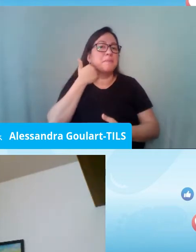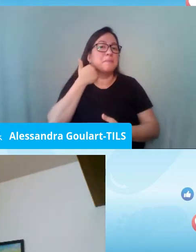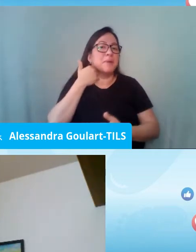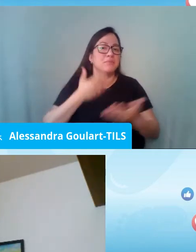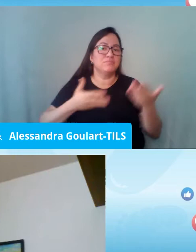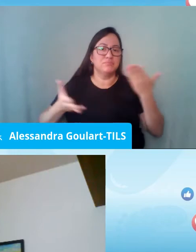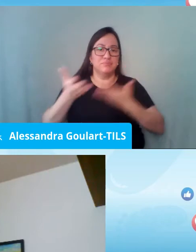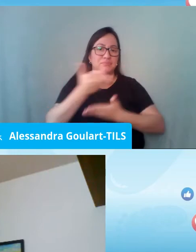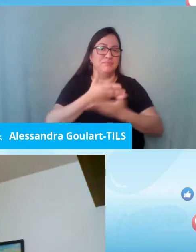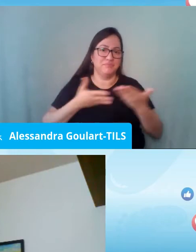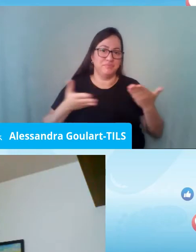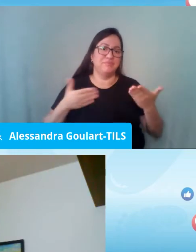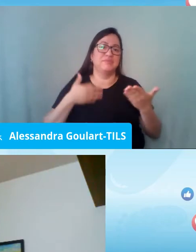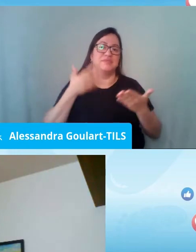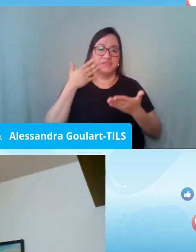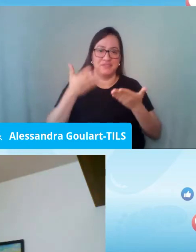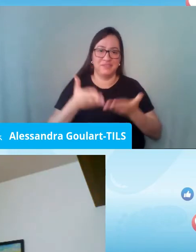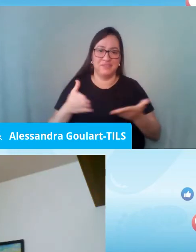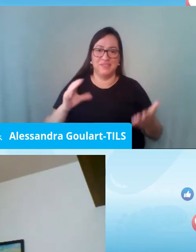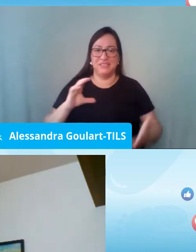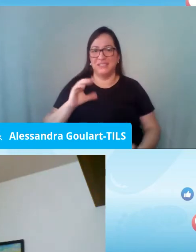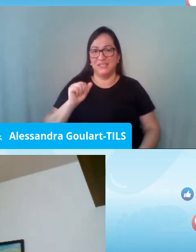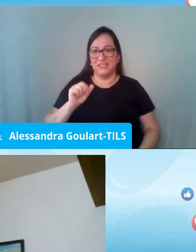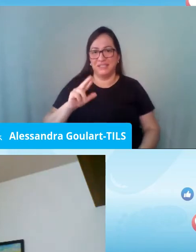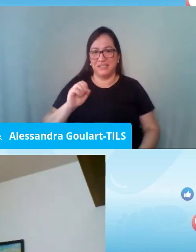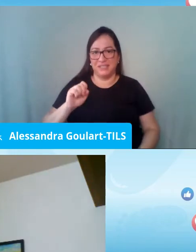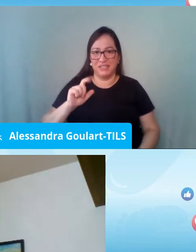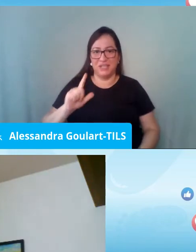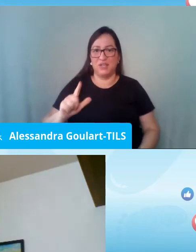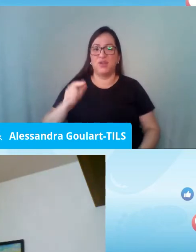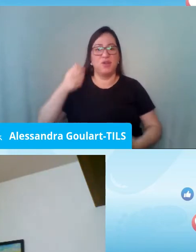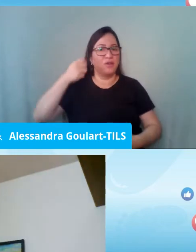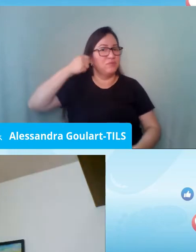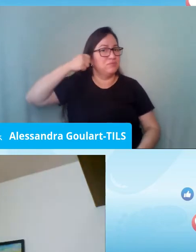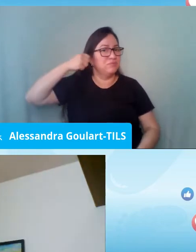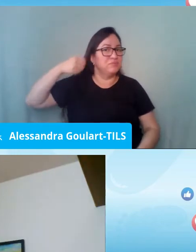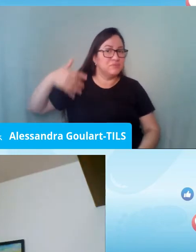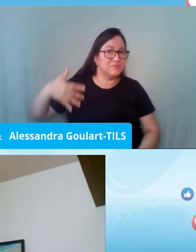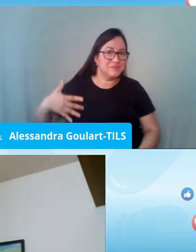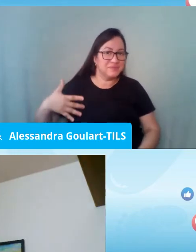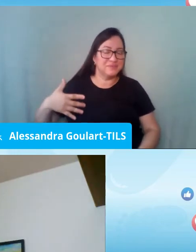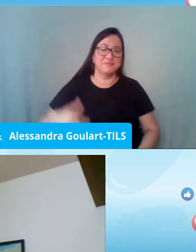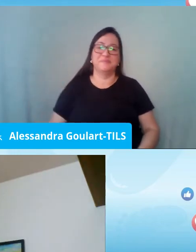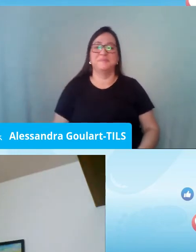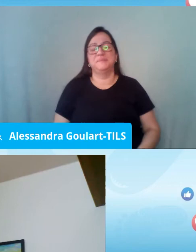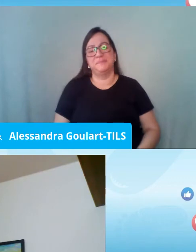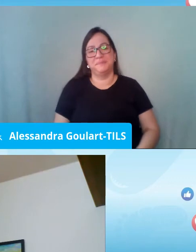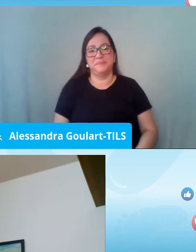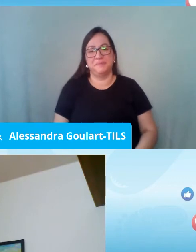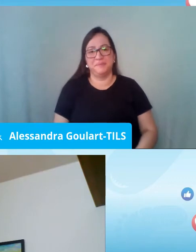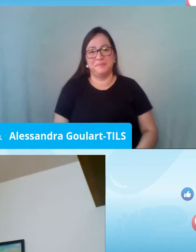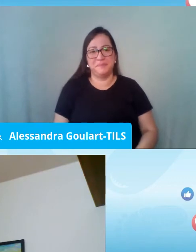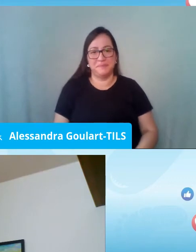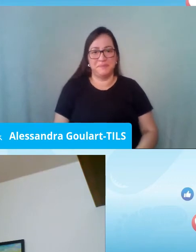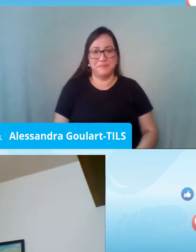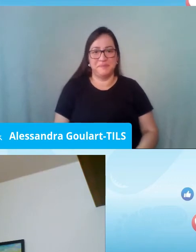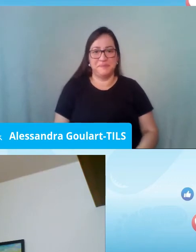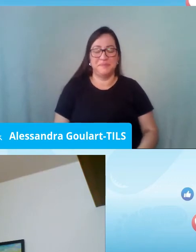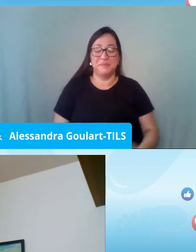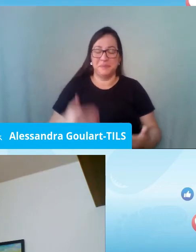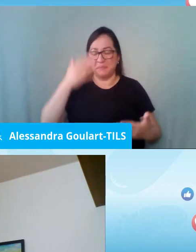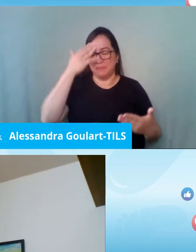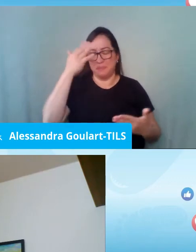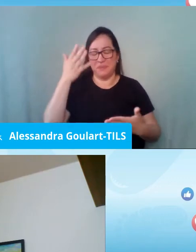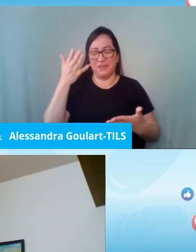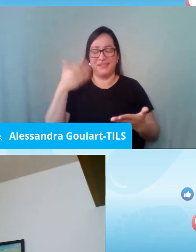passo a palavra para ti, tu te apresentar, fazer tua audiodescrição. Seja bem-vinda, Carol. Obrigada,